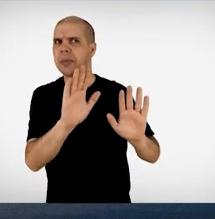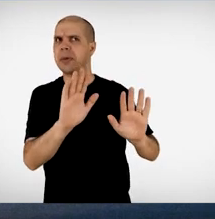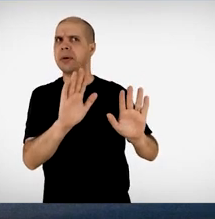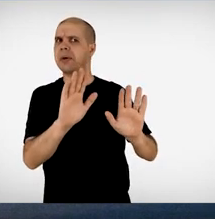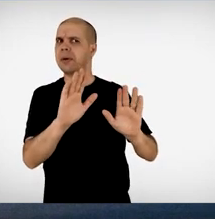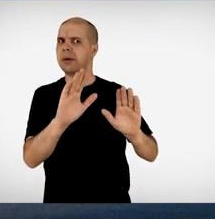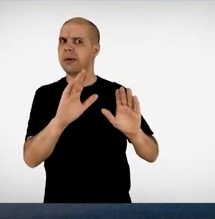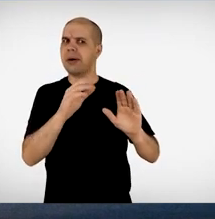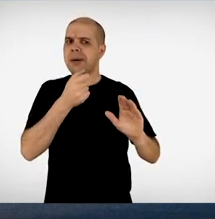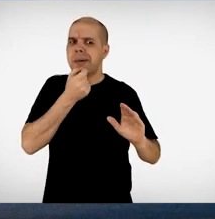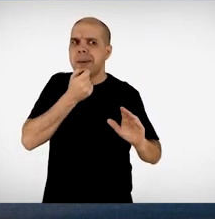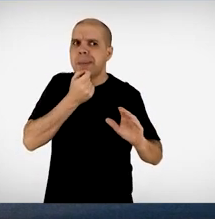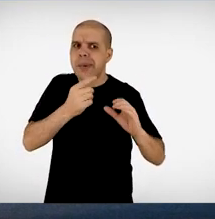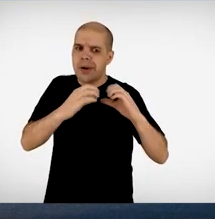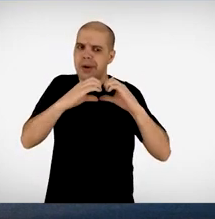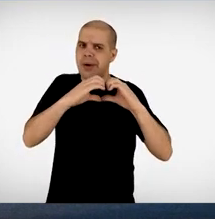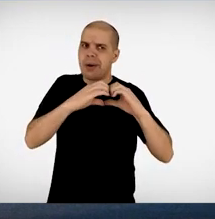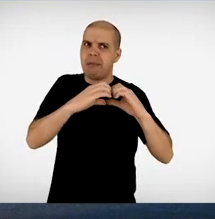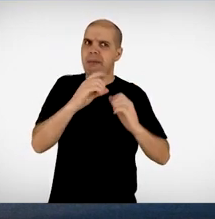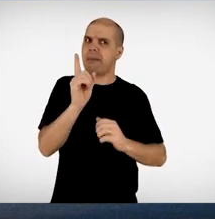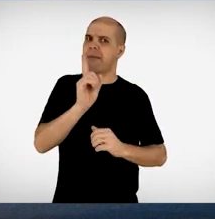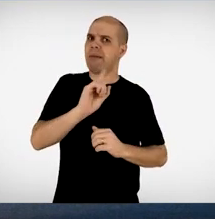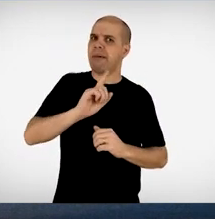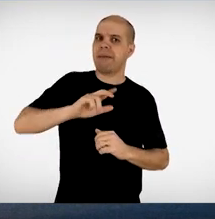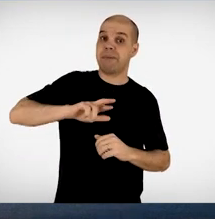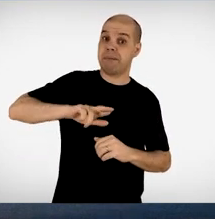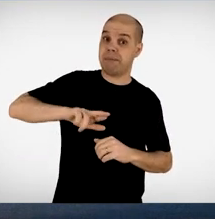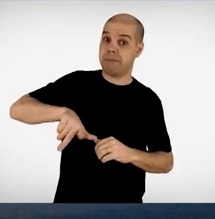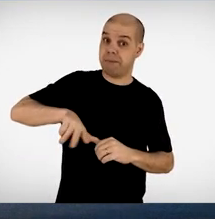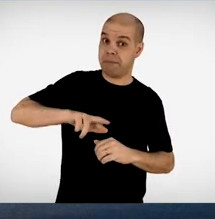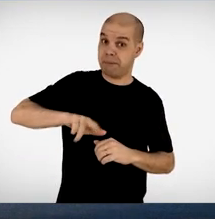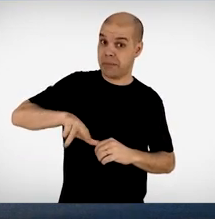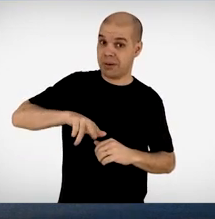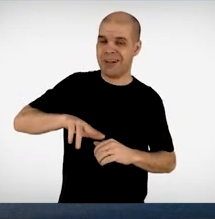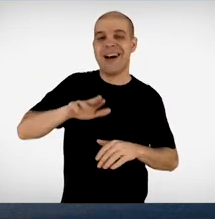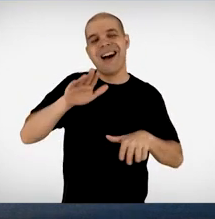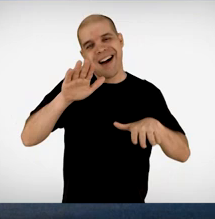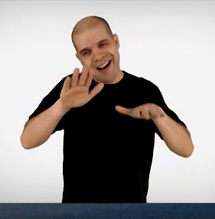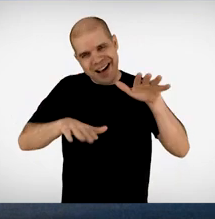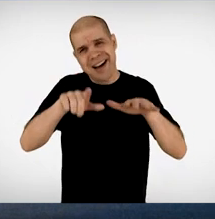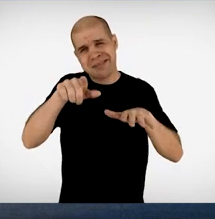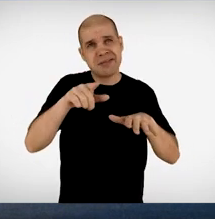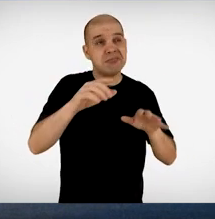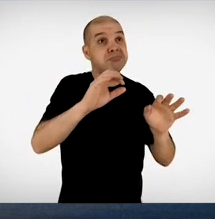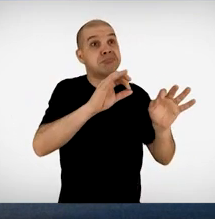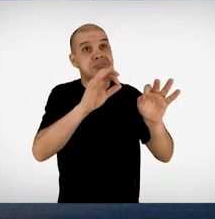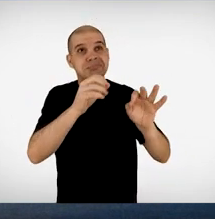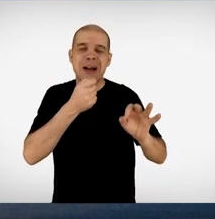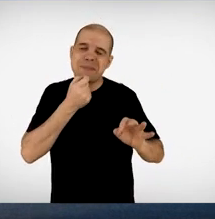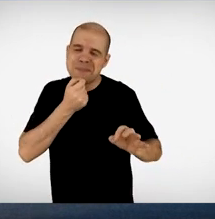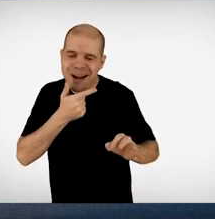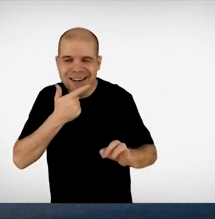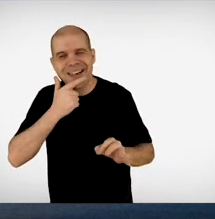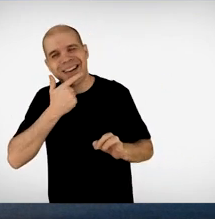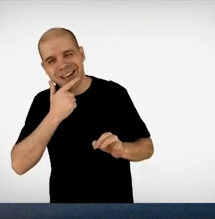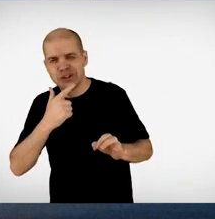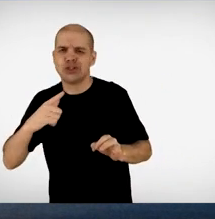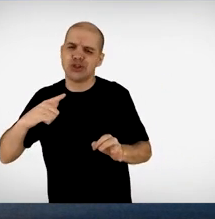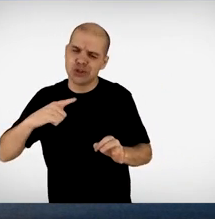a gente percebe que não é uma comédia romântica, embora tenha até momentos leves e bem-humorados,